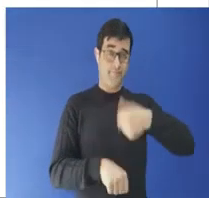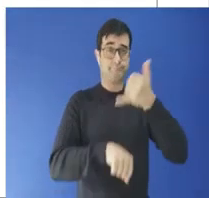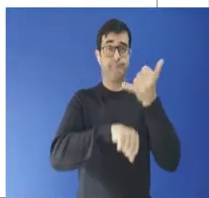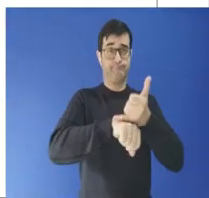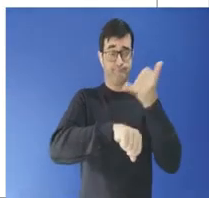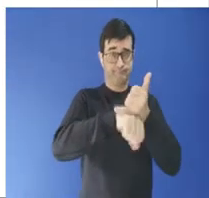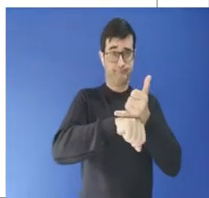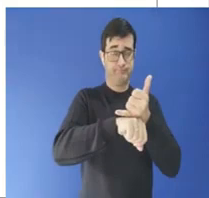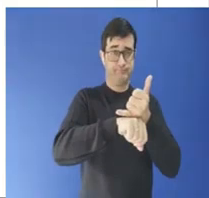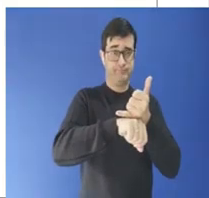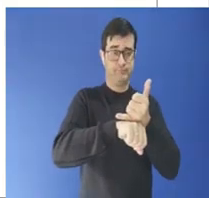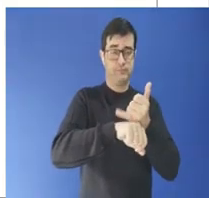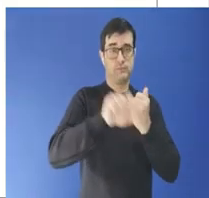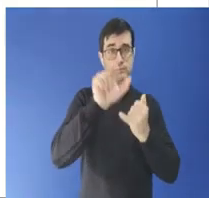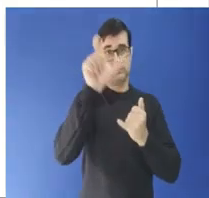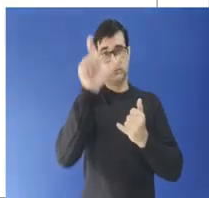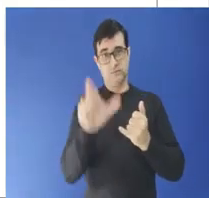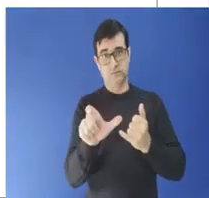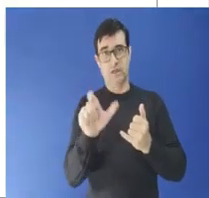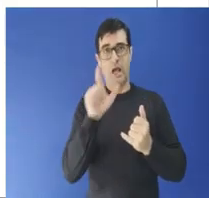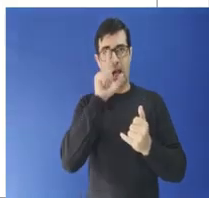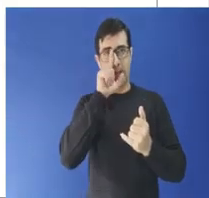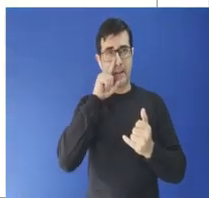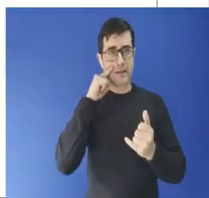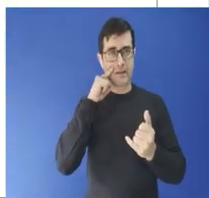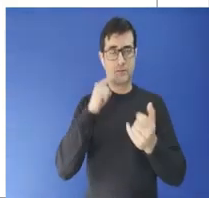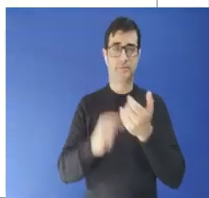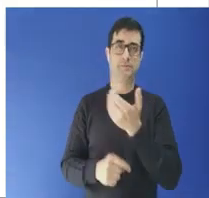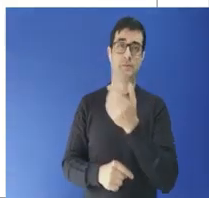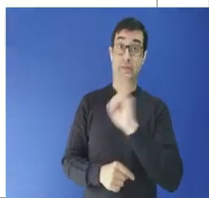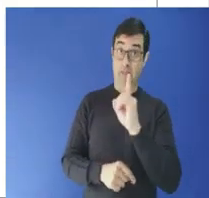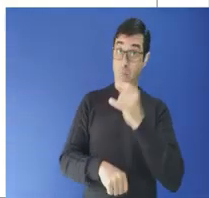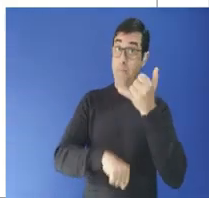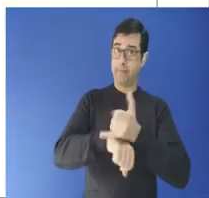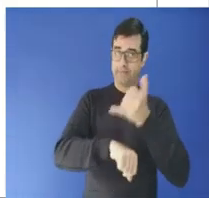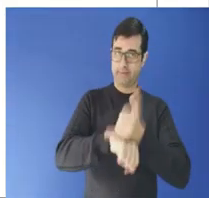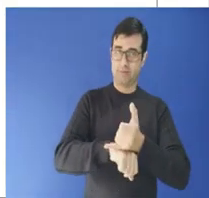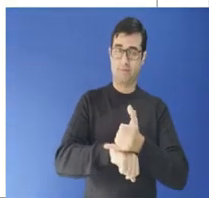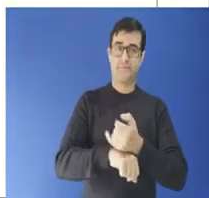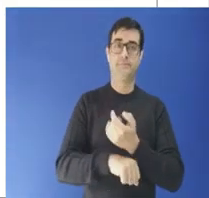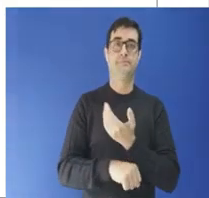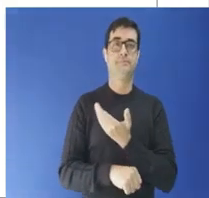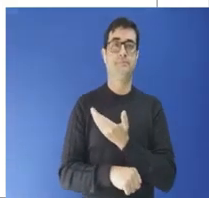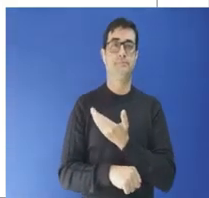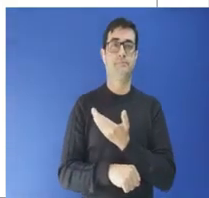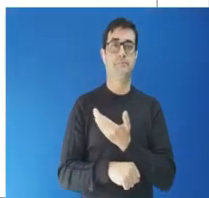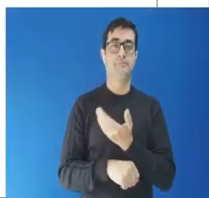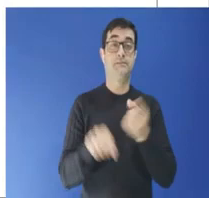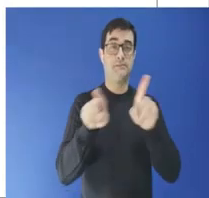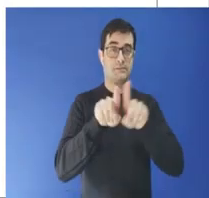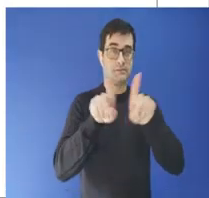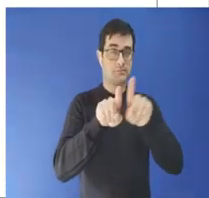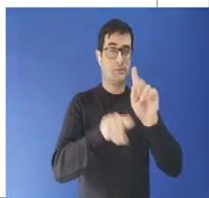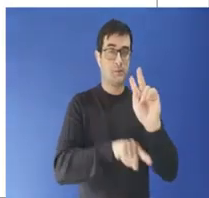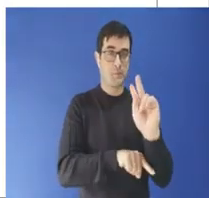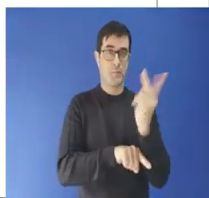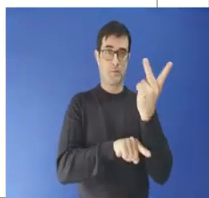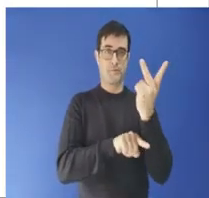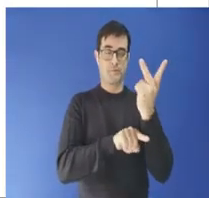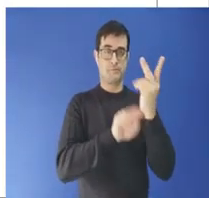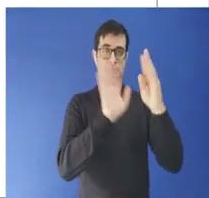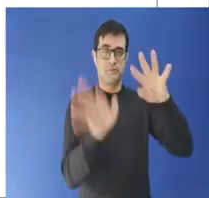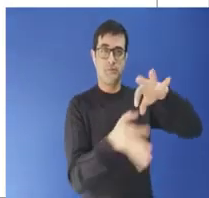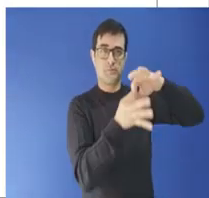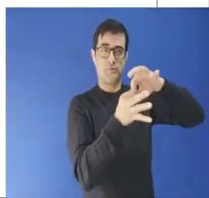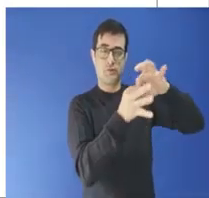metais, ligados a os não metais, que são esses elementos em amarelo e o hidrogênio, né? O